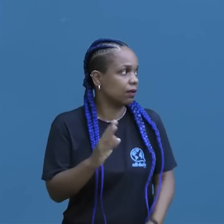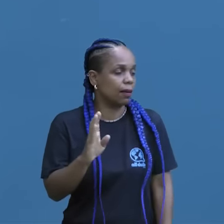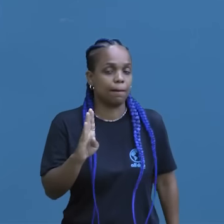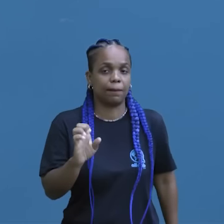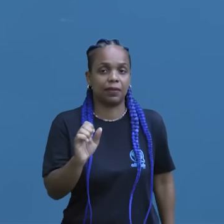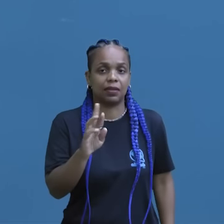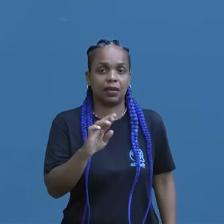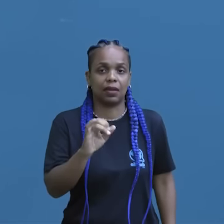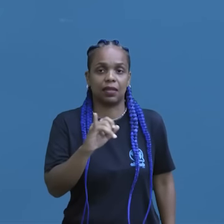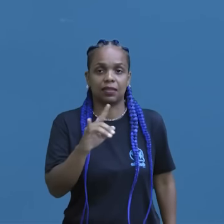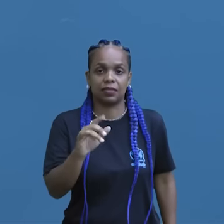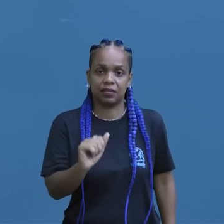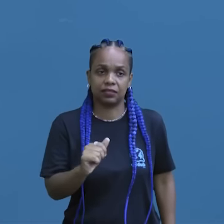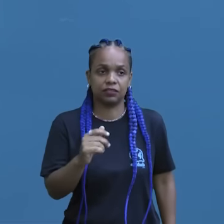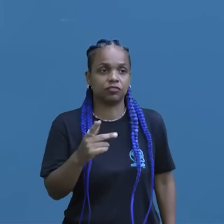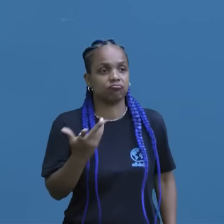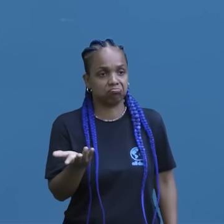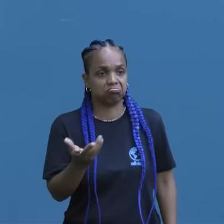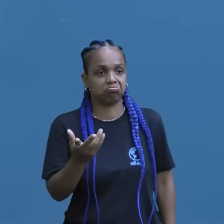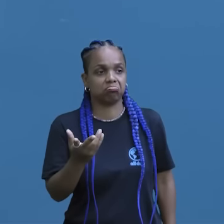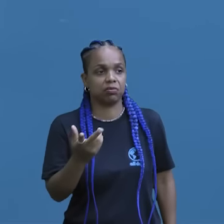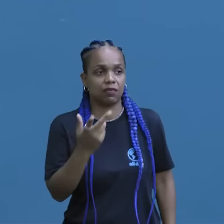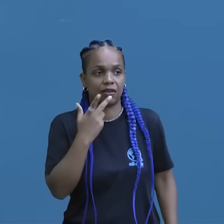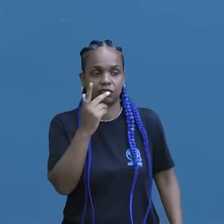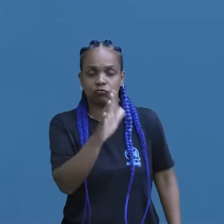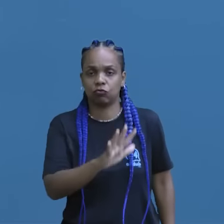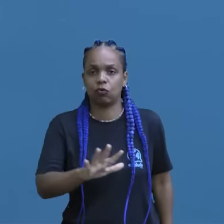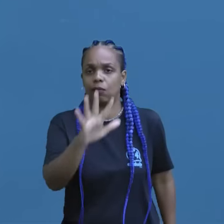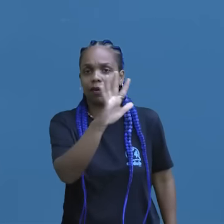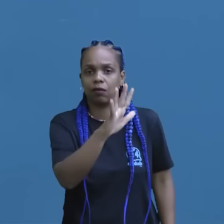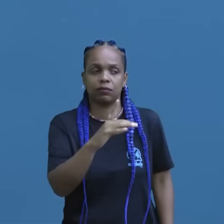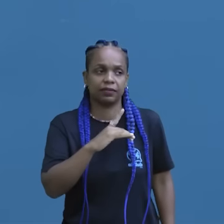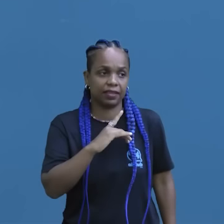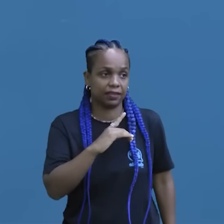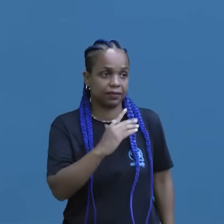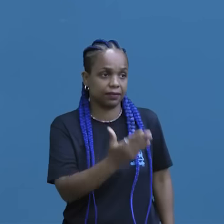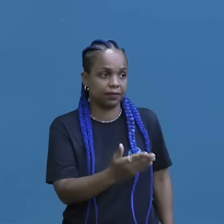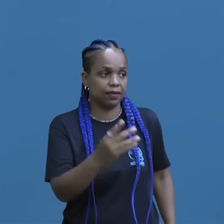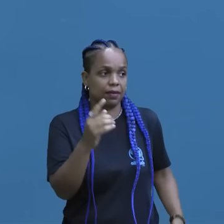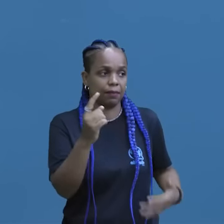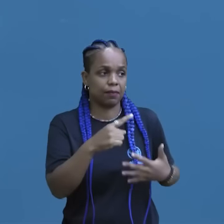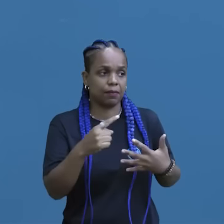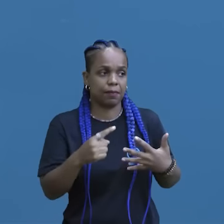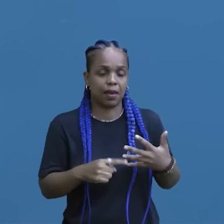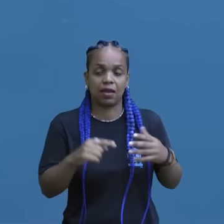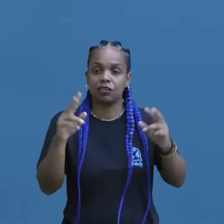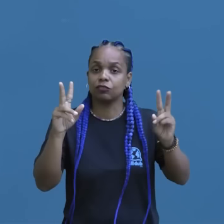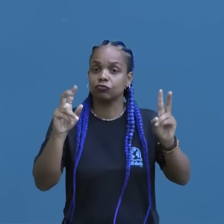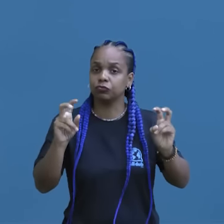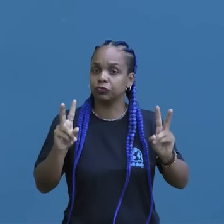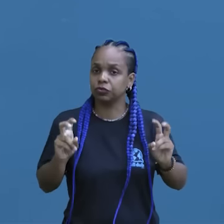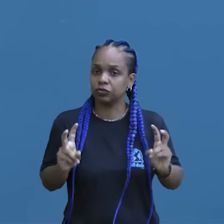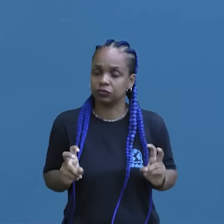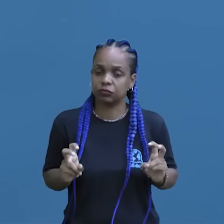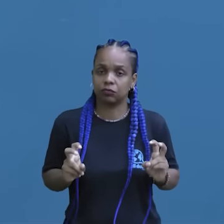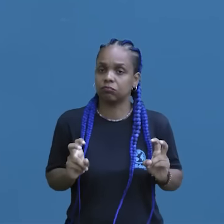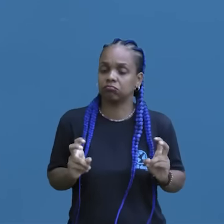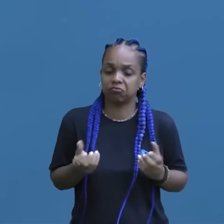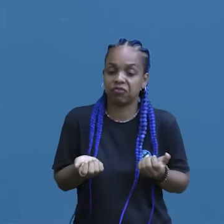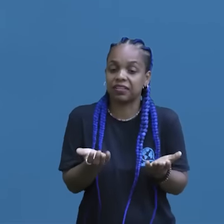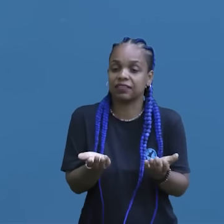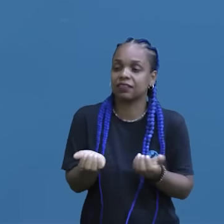das crônicas, uma seção dedicada só às mulheres. Só os títulos já são uma declaração de quem é o